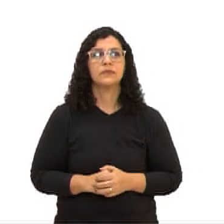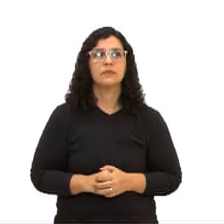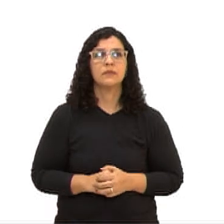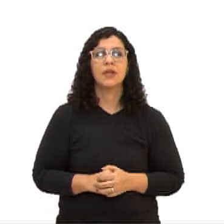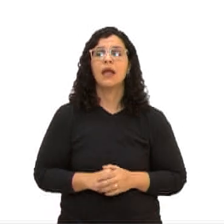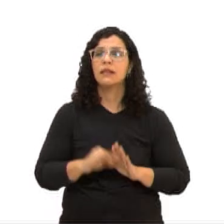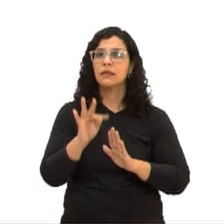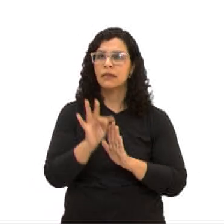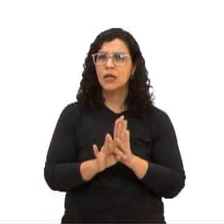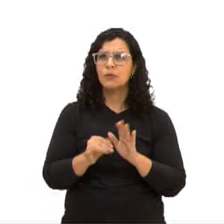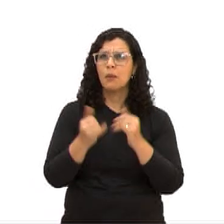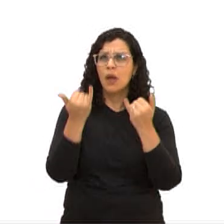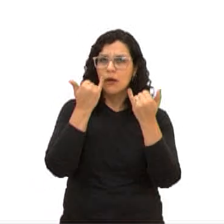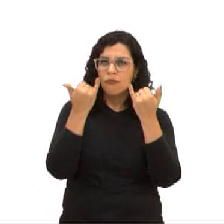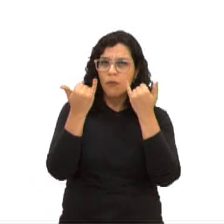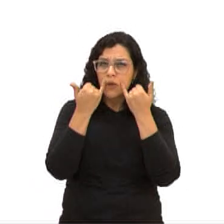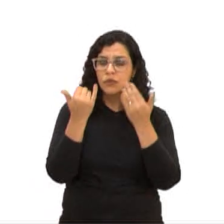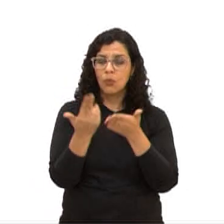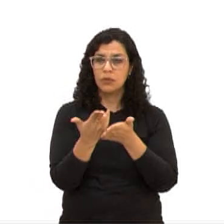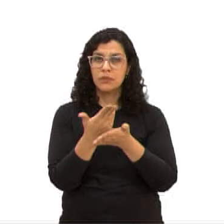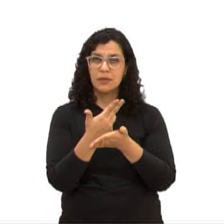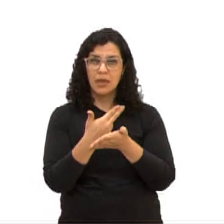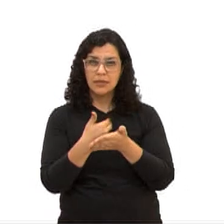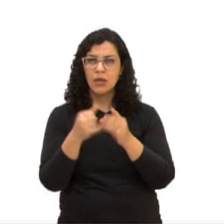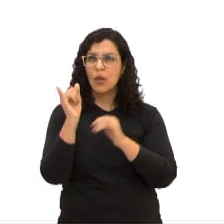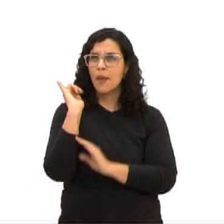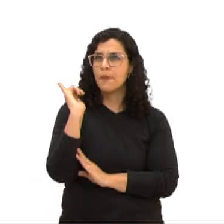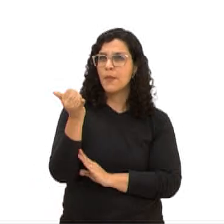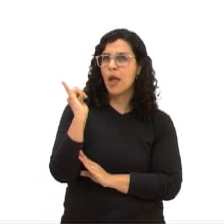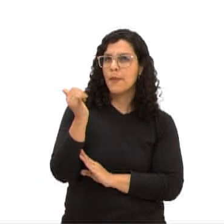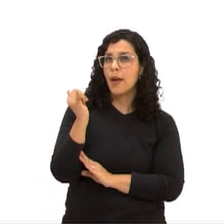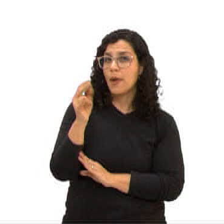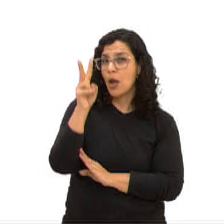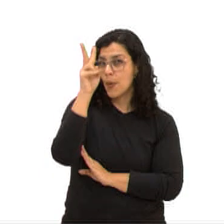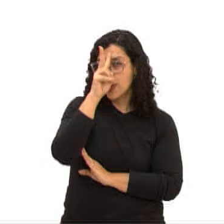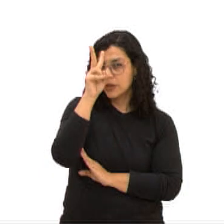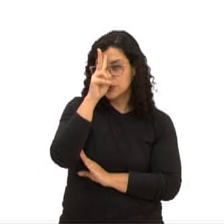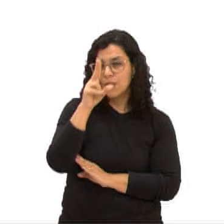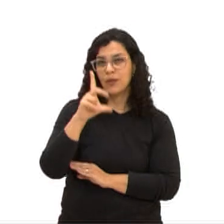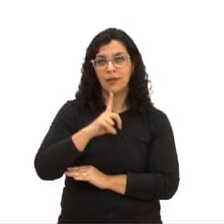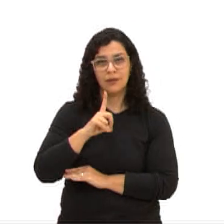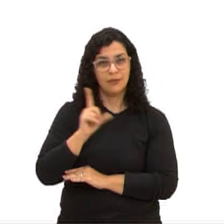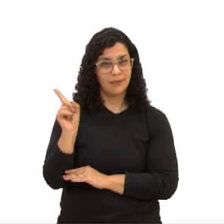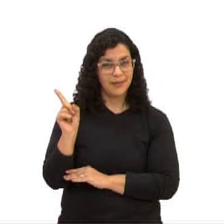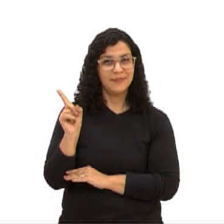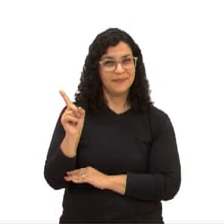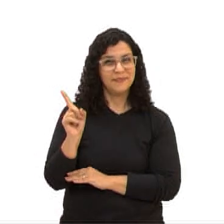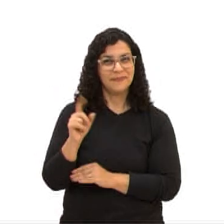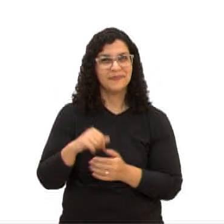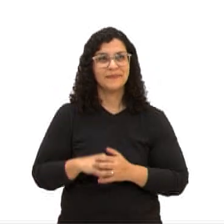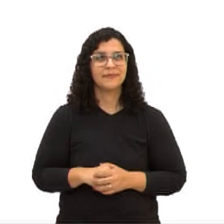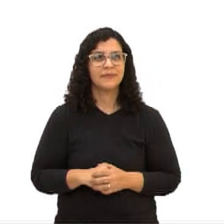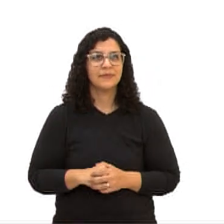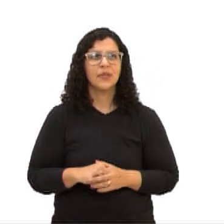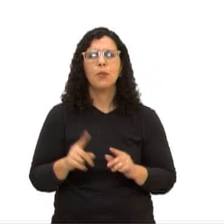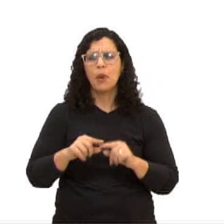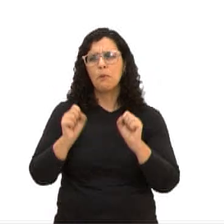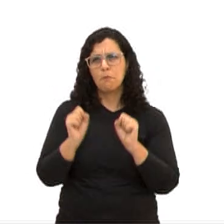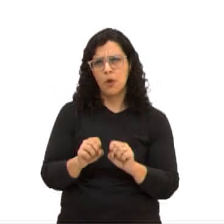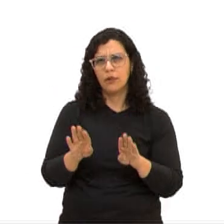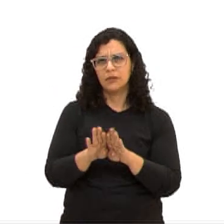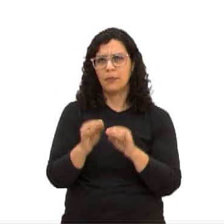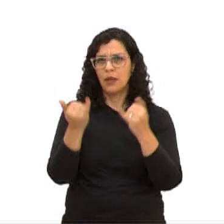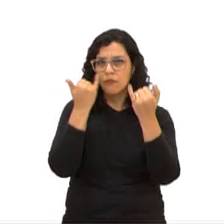São textos com informações gráficas que narram um hecho ou uma história. Então, são textos que possuem